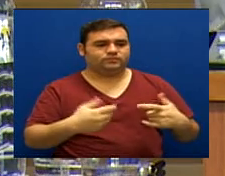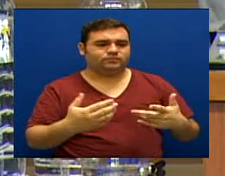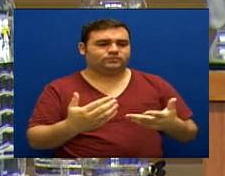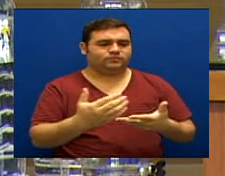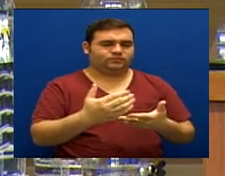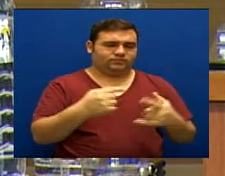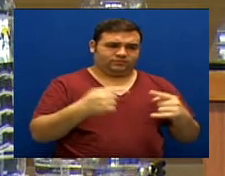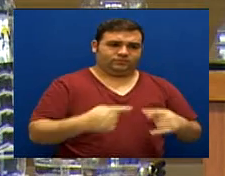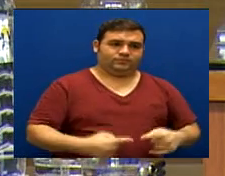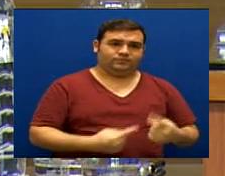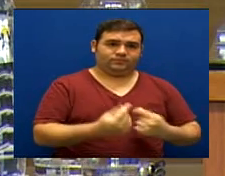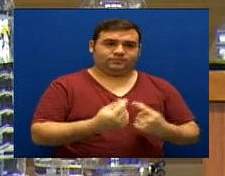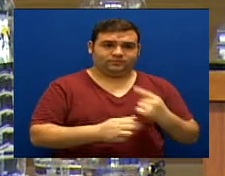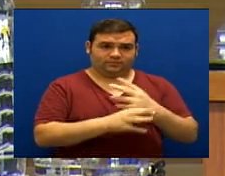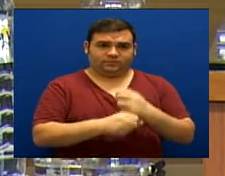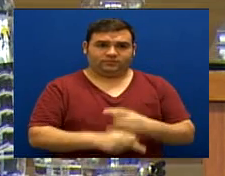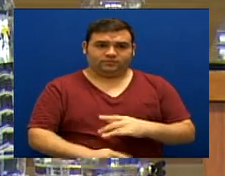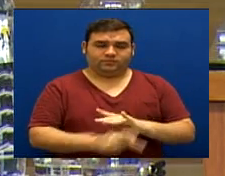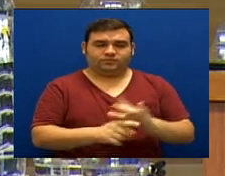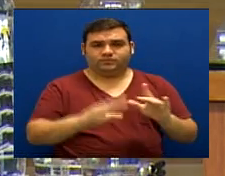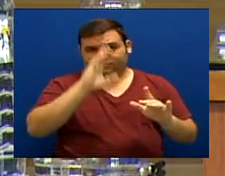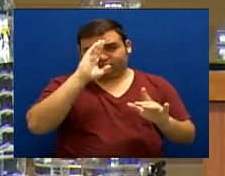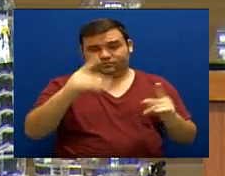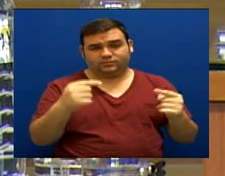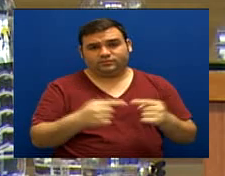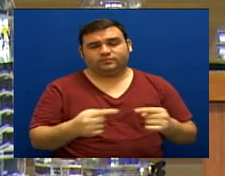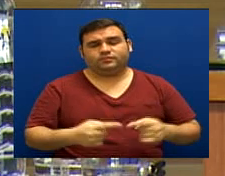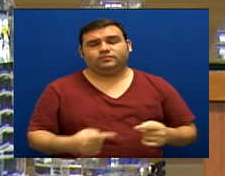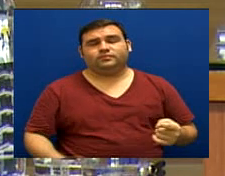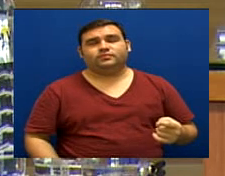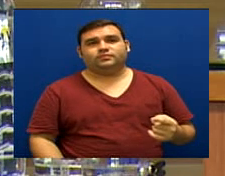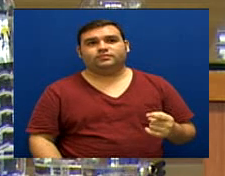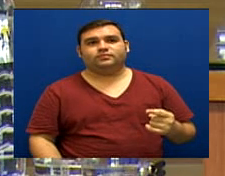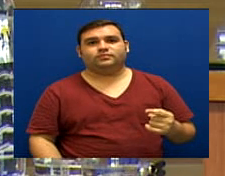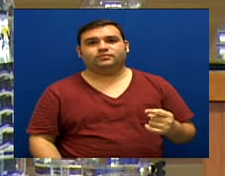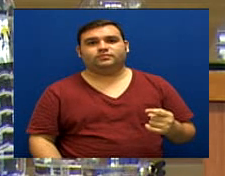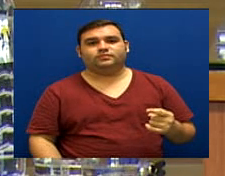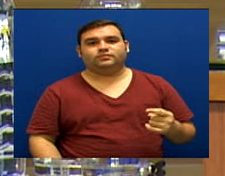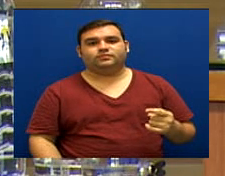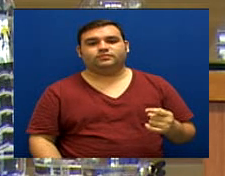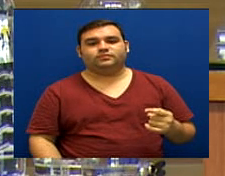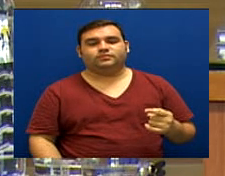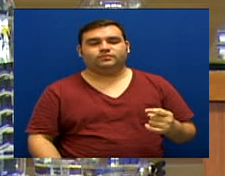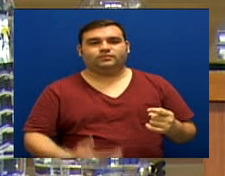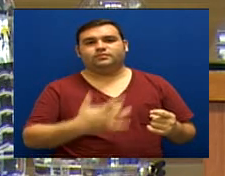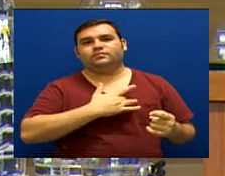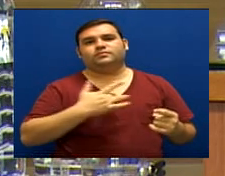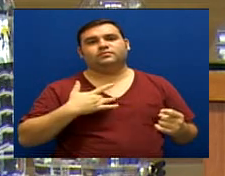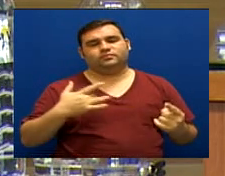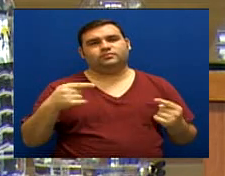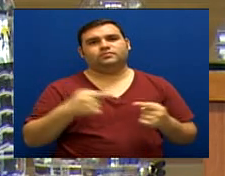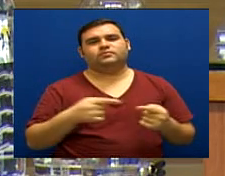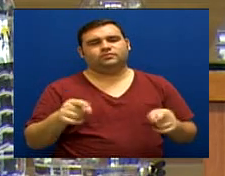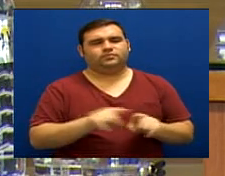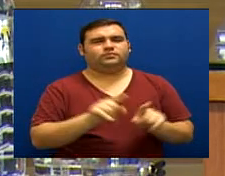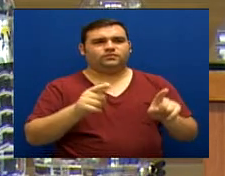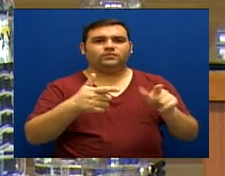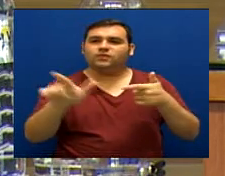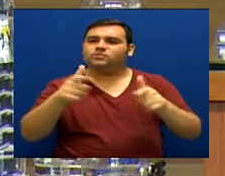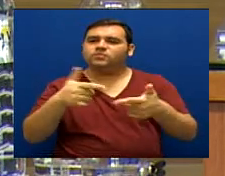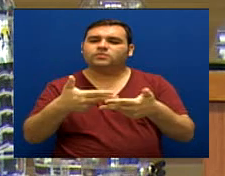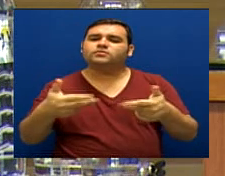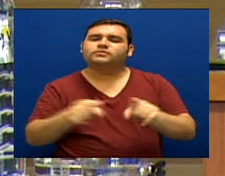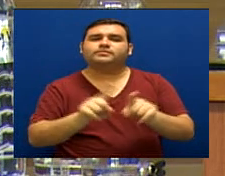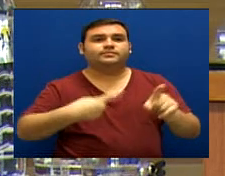do orçamento principalmente com relação á a questão é de saúde e outras mais que